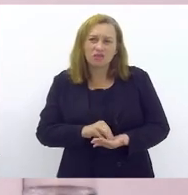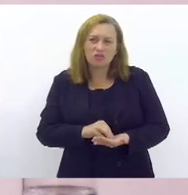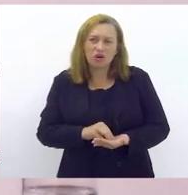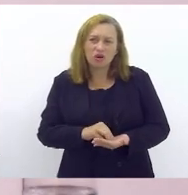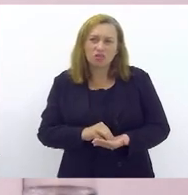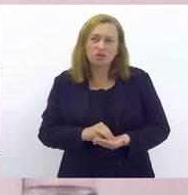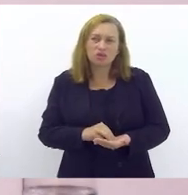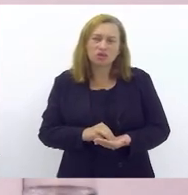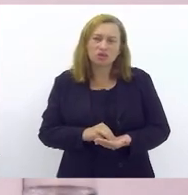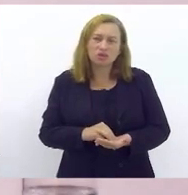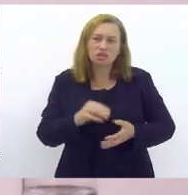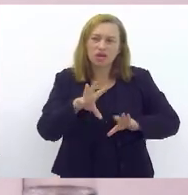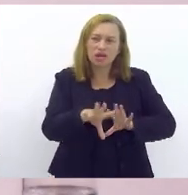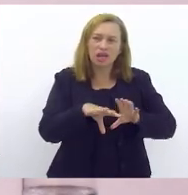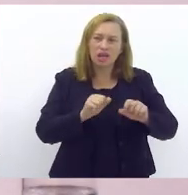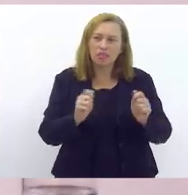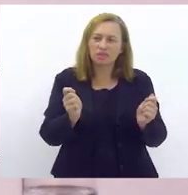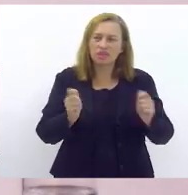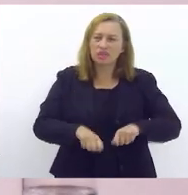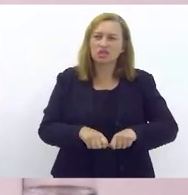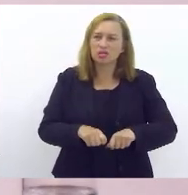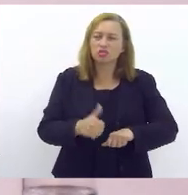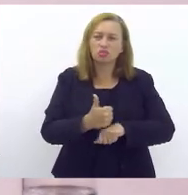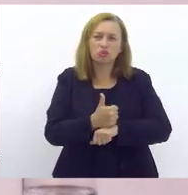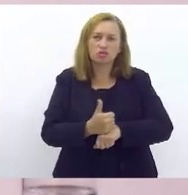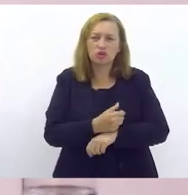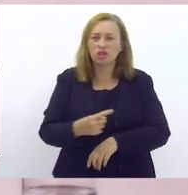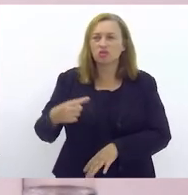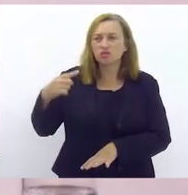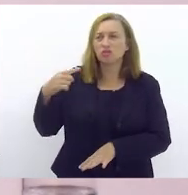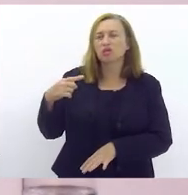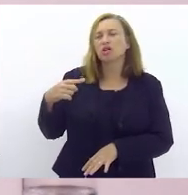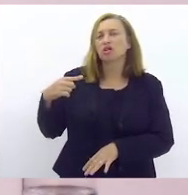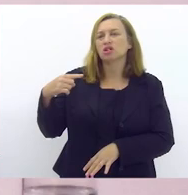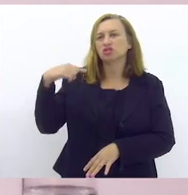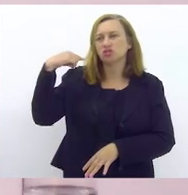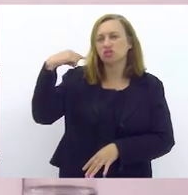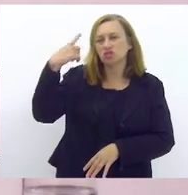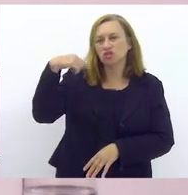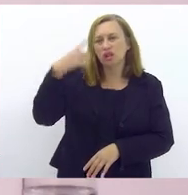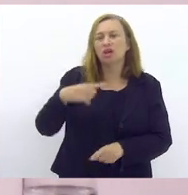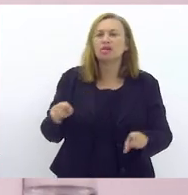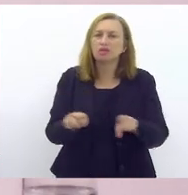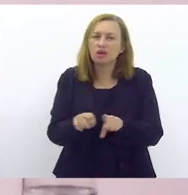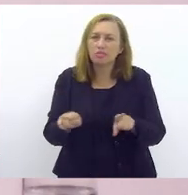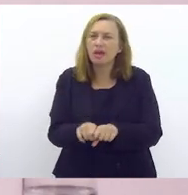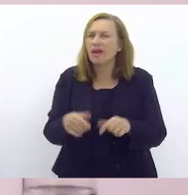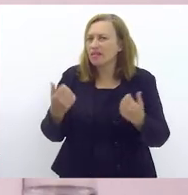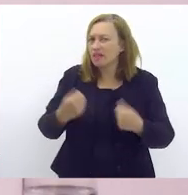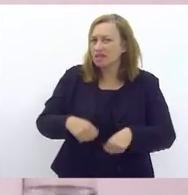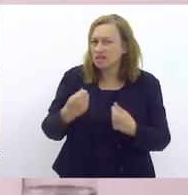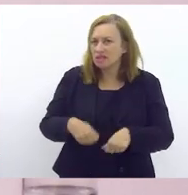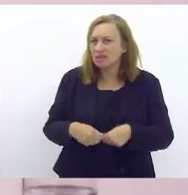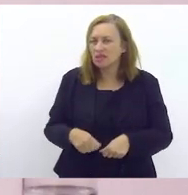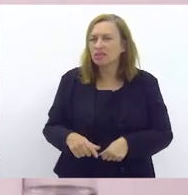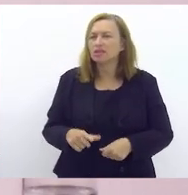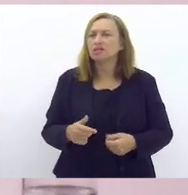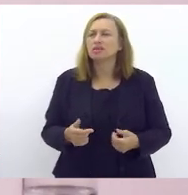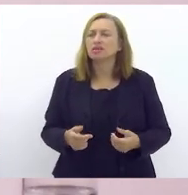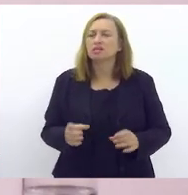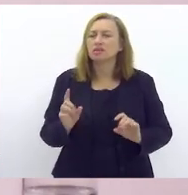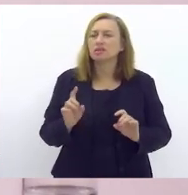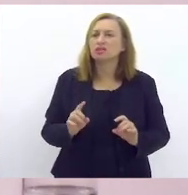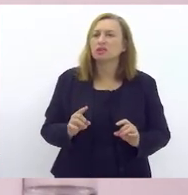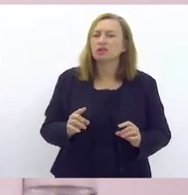especialização dos profissionais do direito também é necessária ter essa especialização.